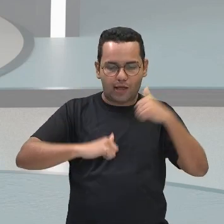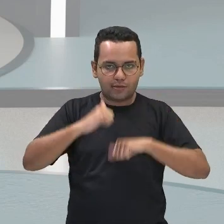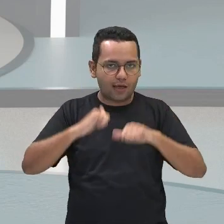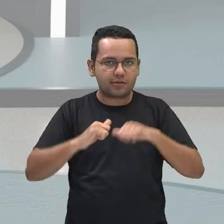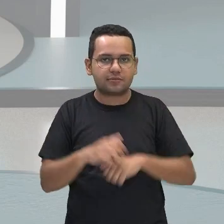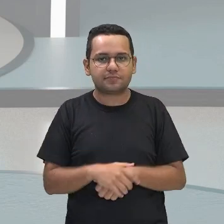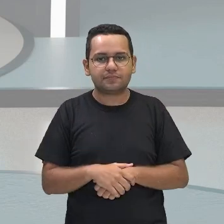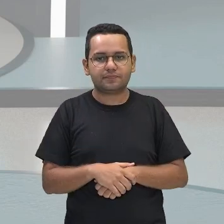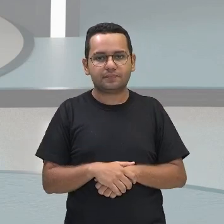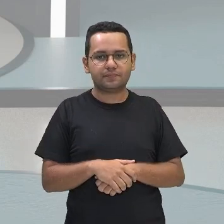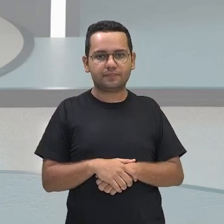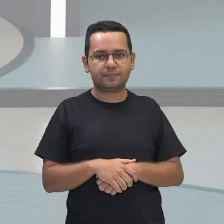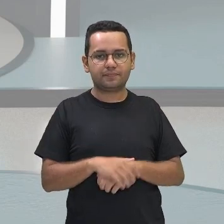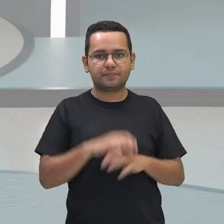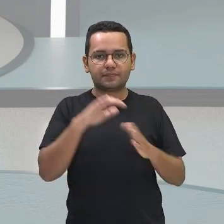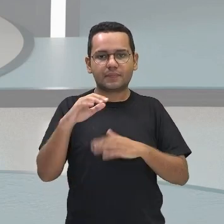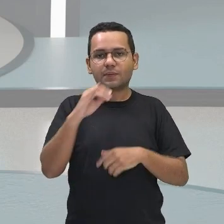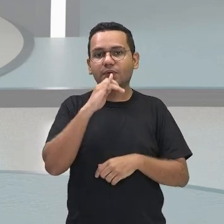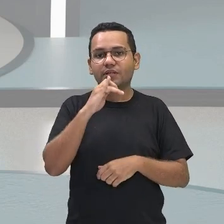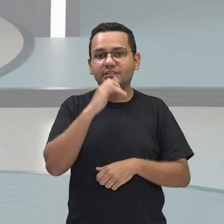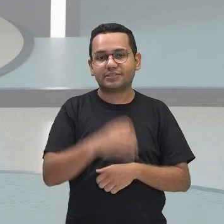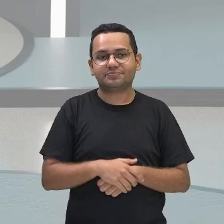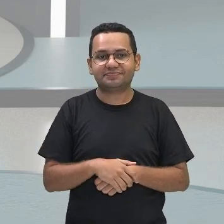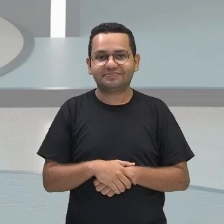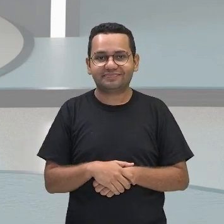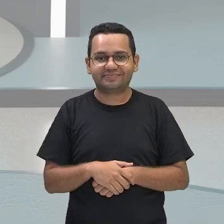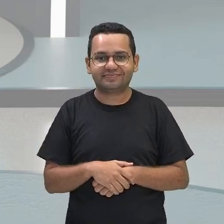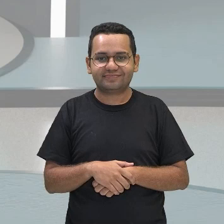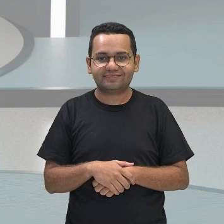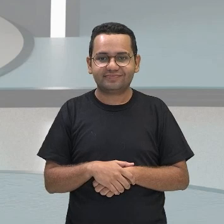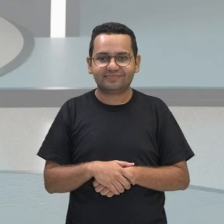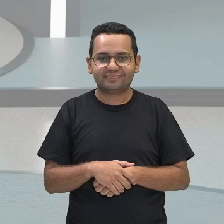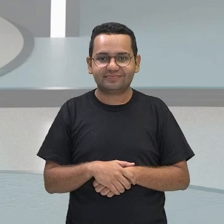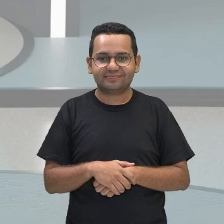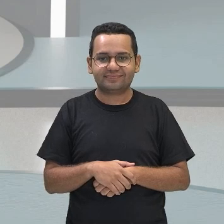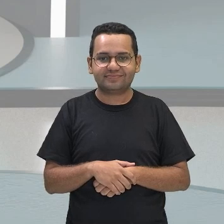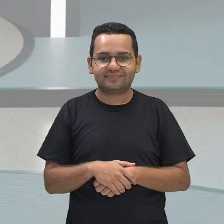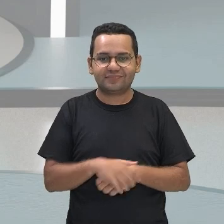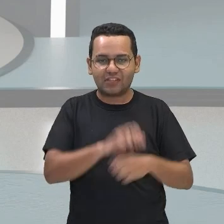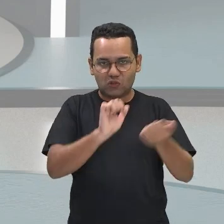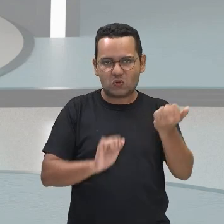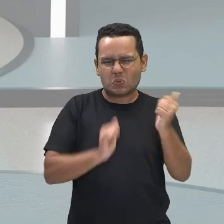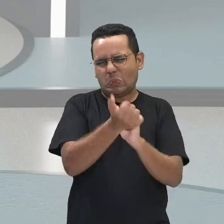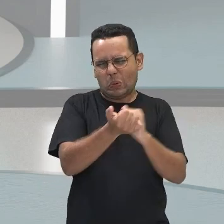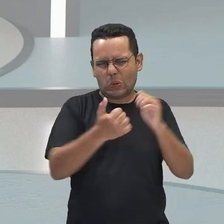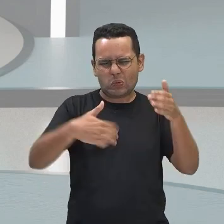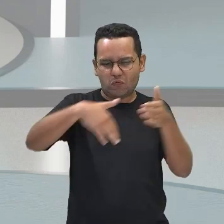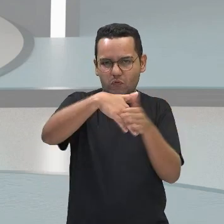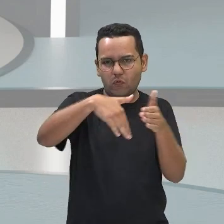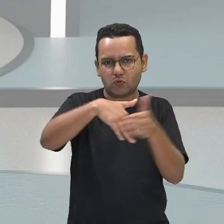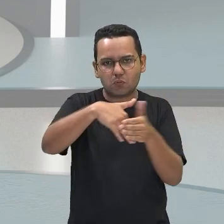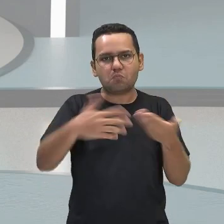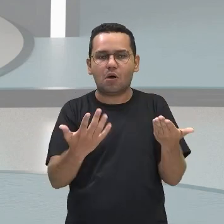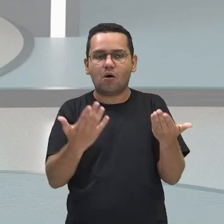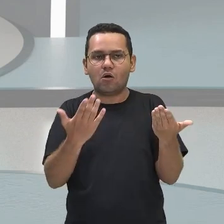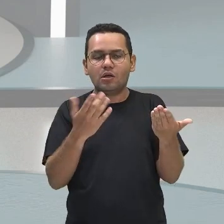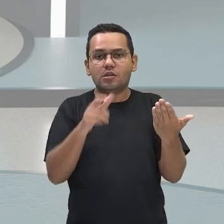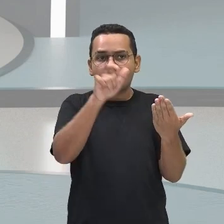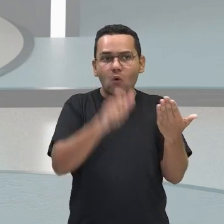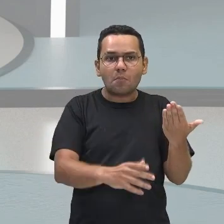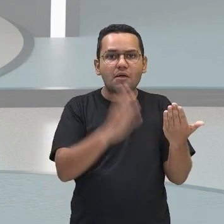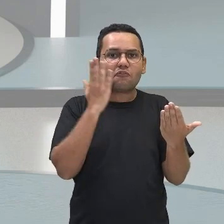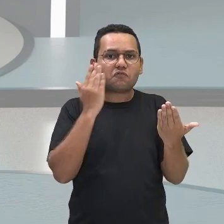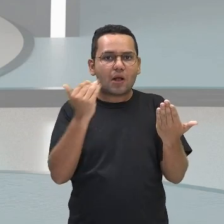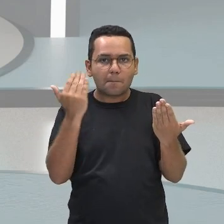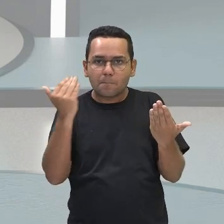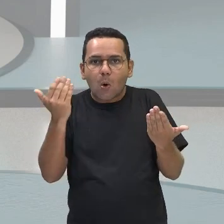que tinha um jogador aí famoso, né? Nossa, ele estava a 330, né? 220, né? Por